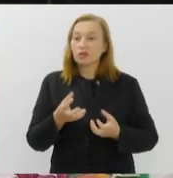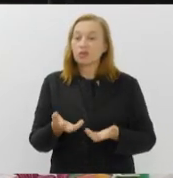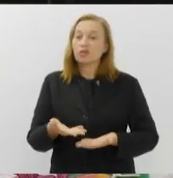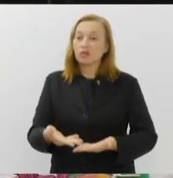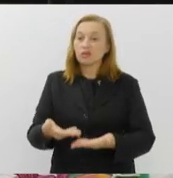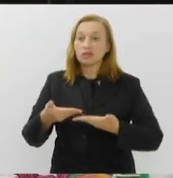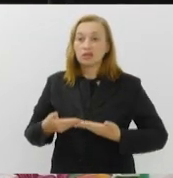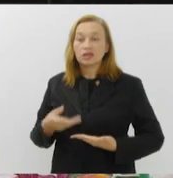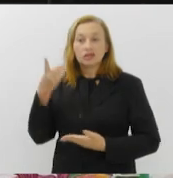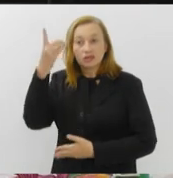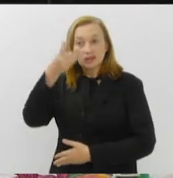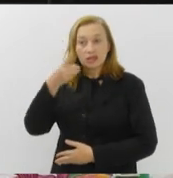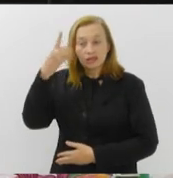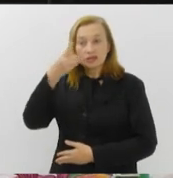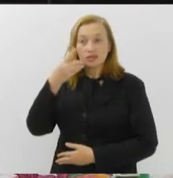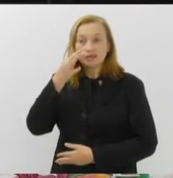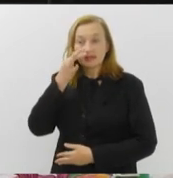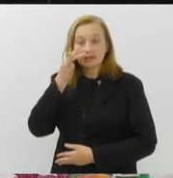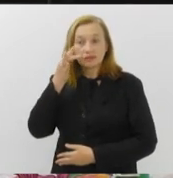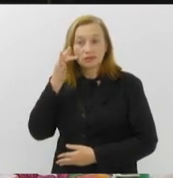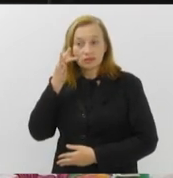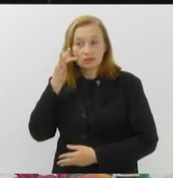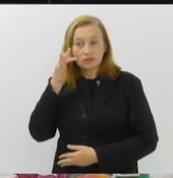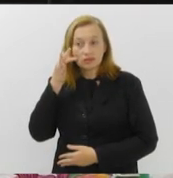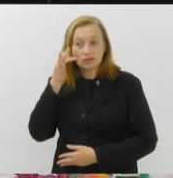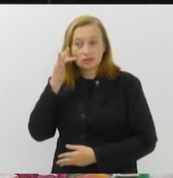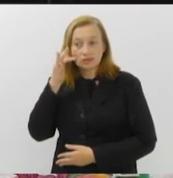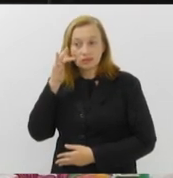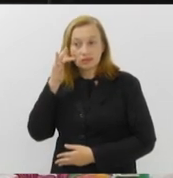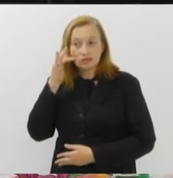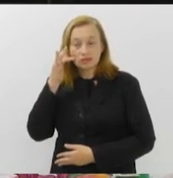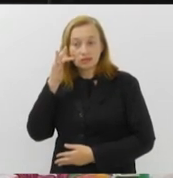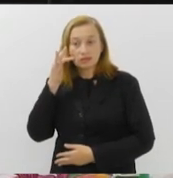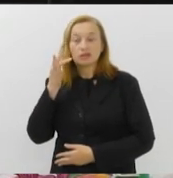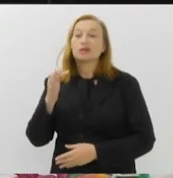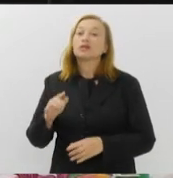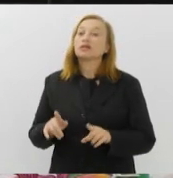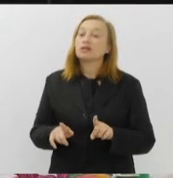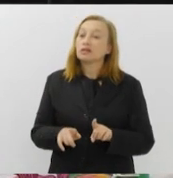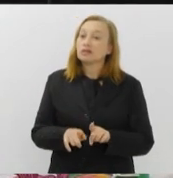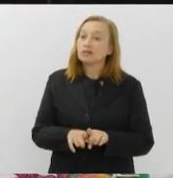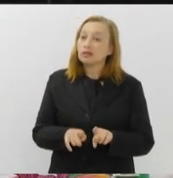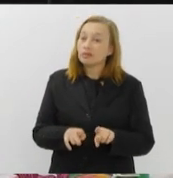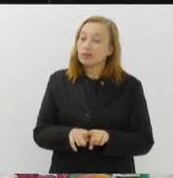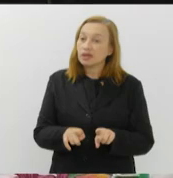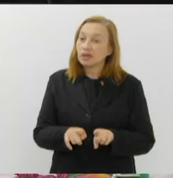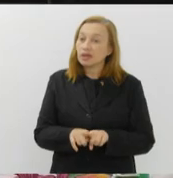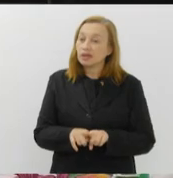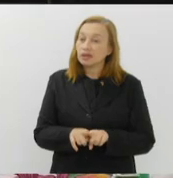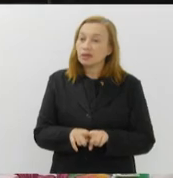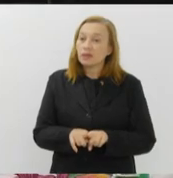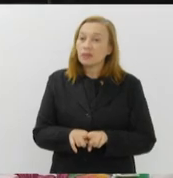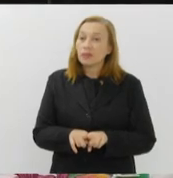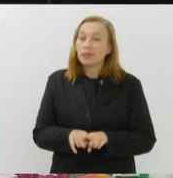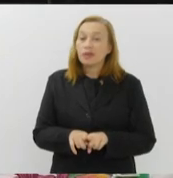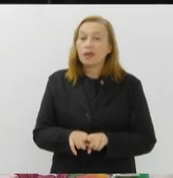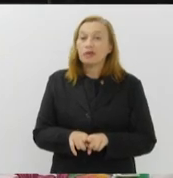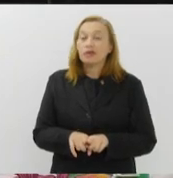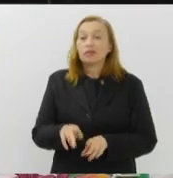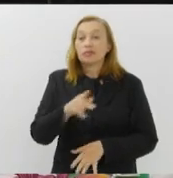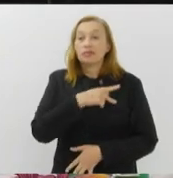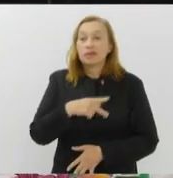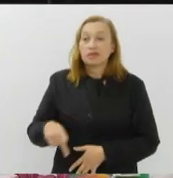o deputado Flávio Serafini, que é também o presidente